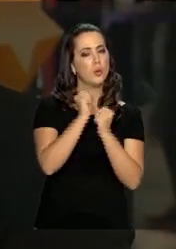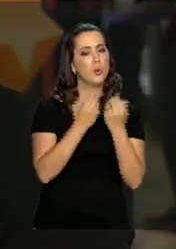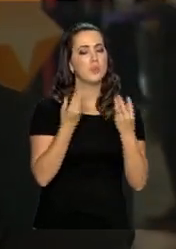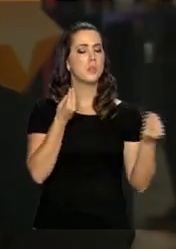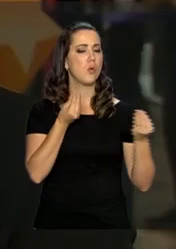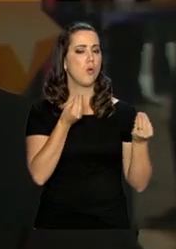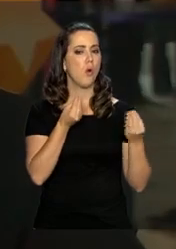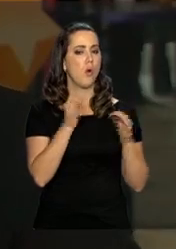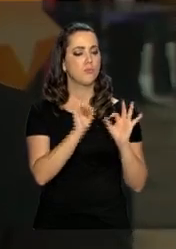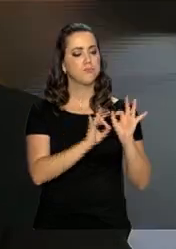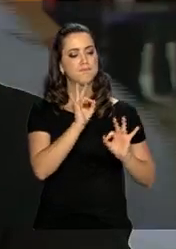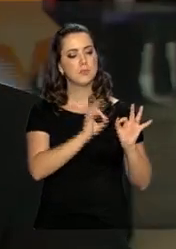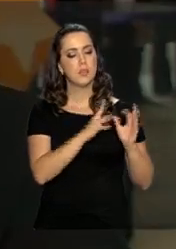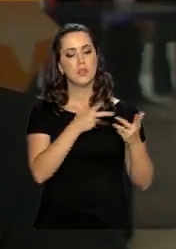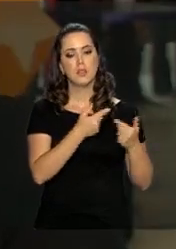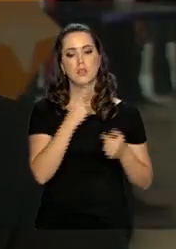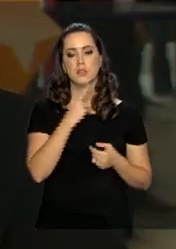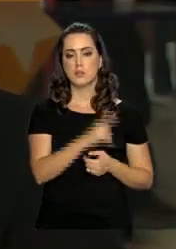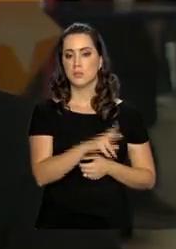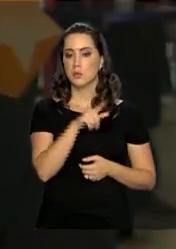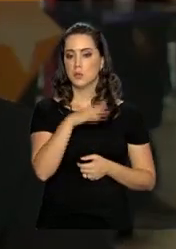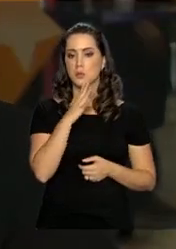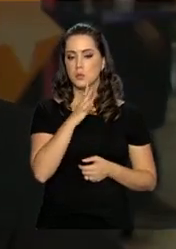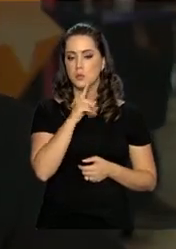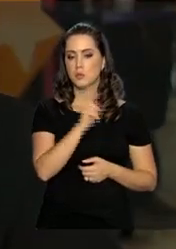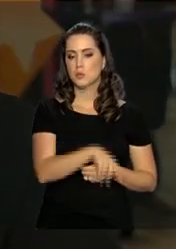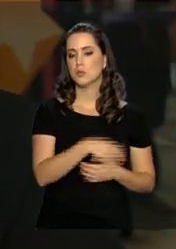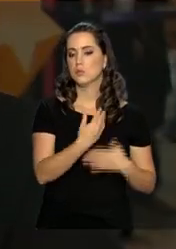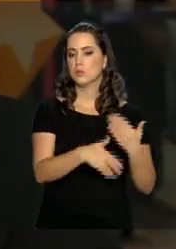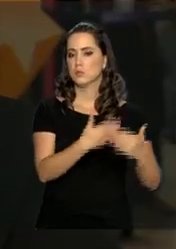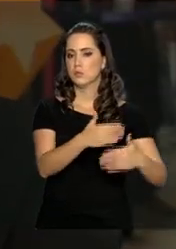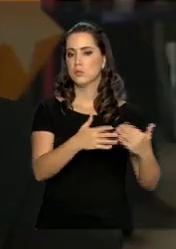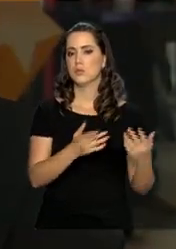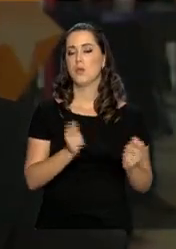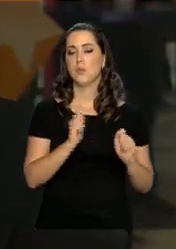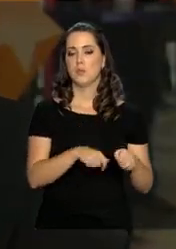desenhar um experimento e que gerasse um resultado, um conhecimento, e esse conhecimento pudesse ser produtizado.